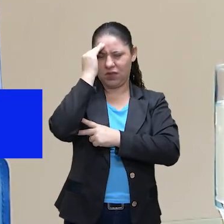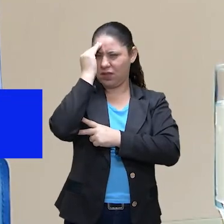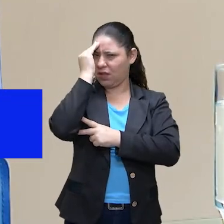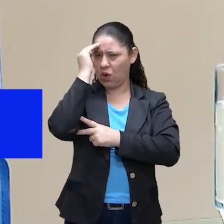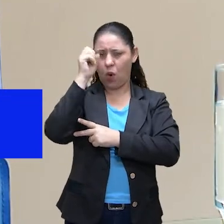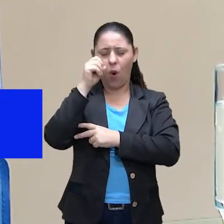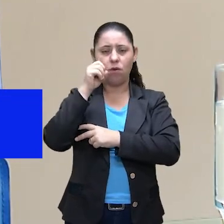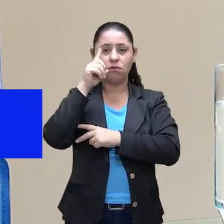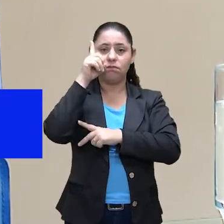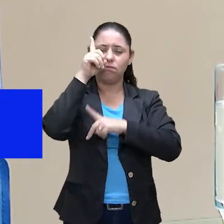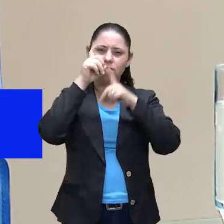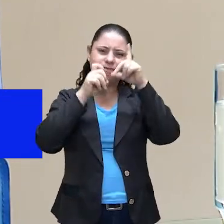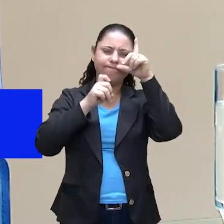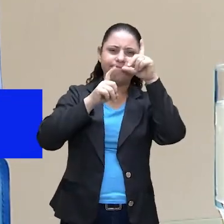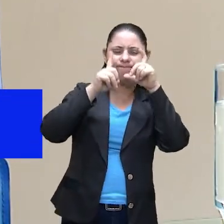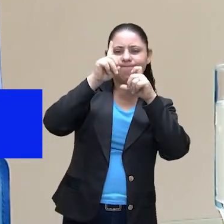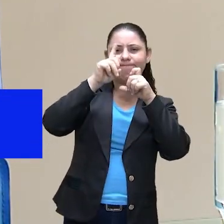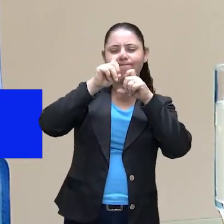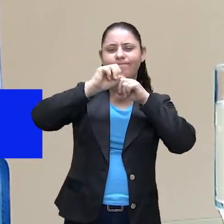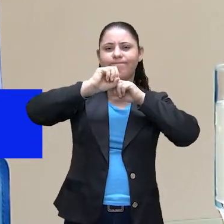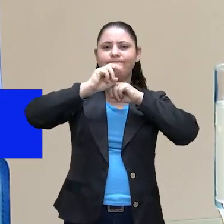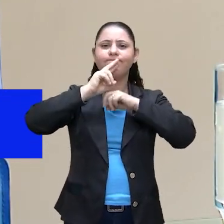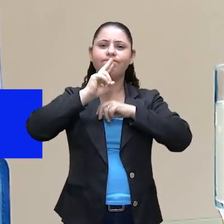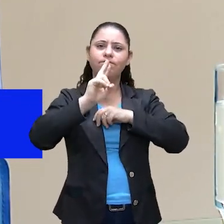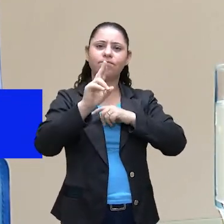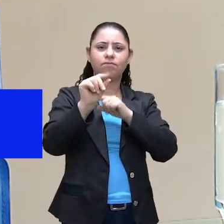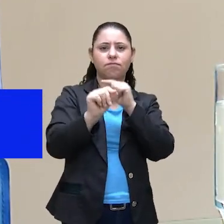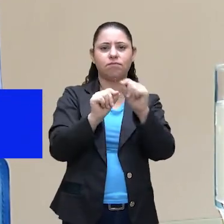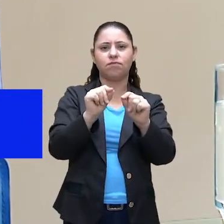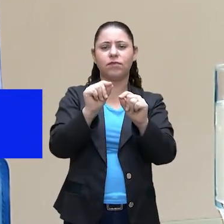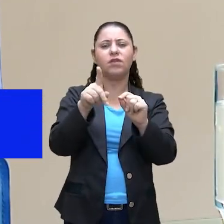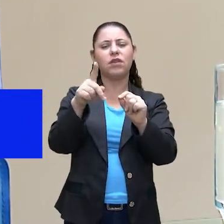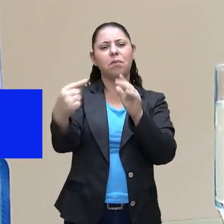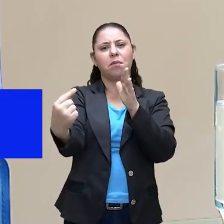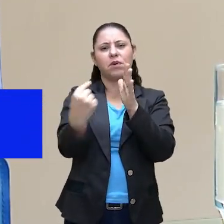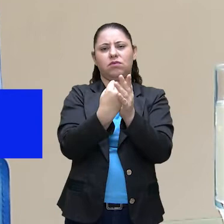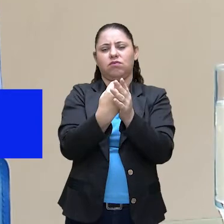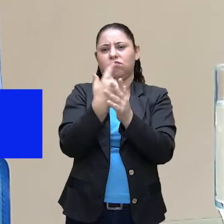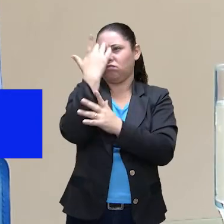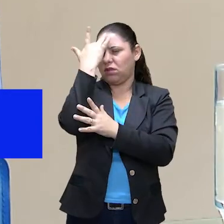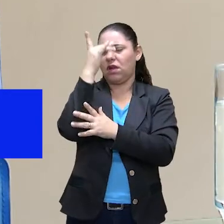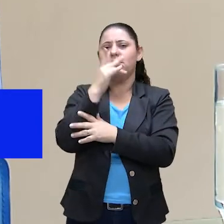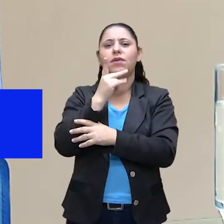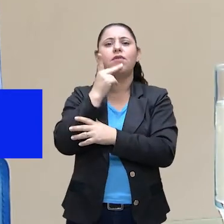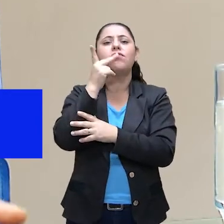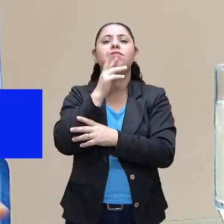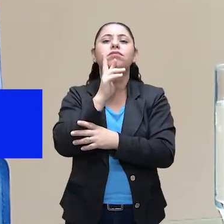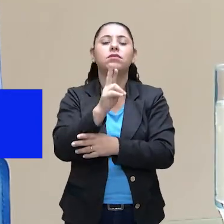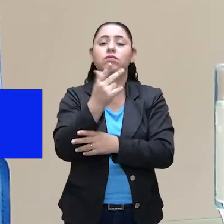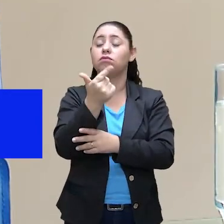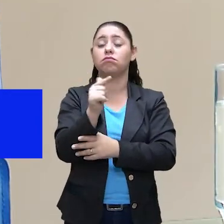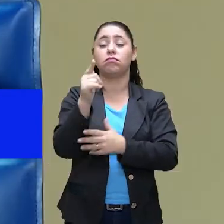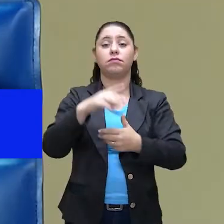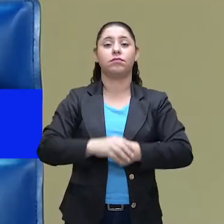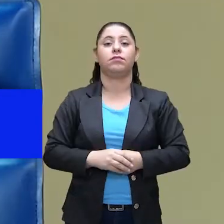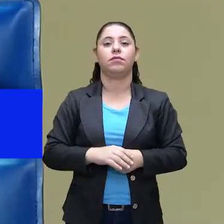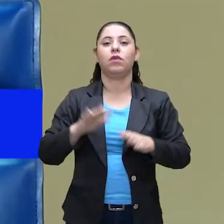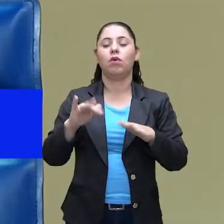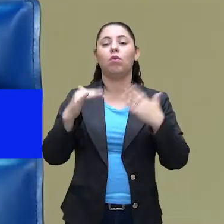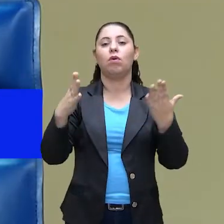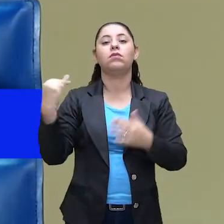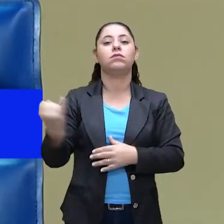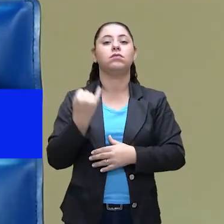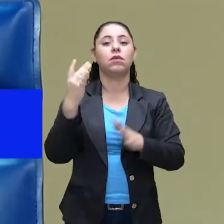ou esse indivíduo não expressa a contra-resposta daquilo que você perguntou, que você indicou. E qual